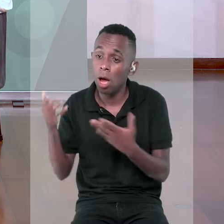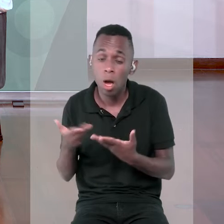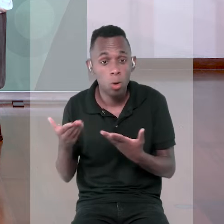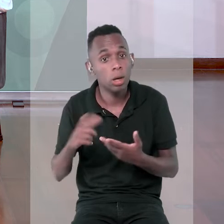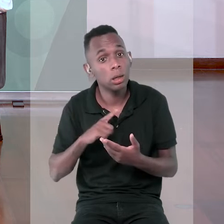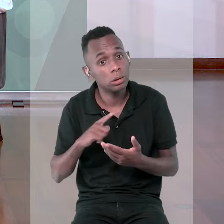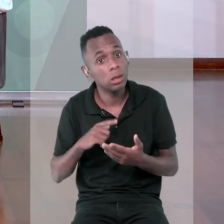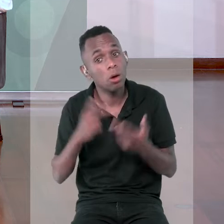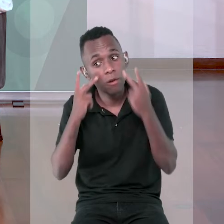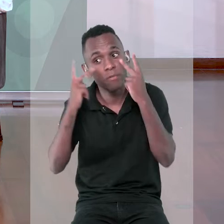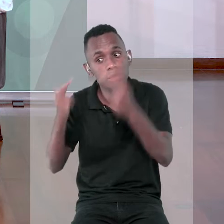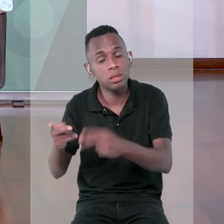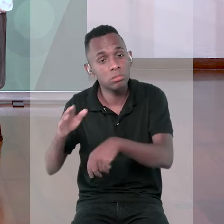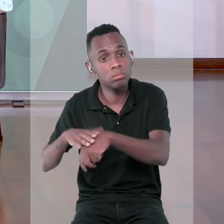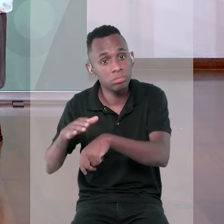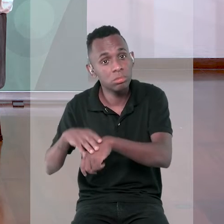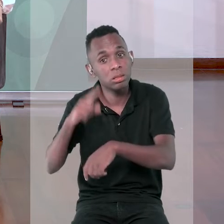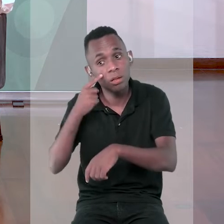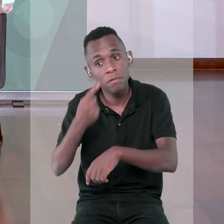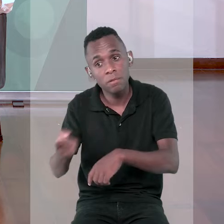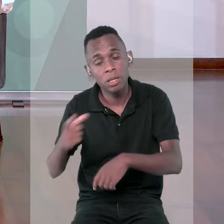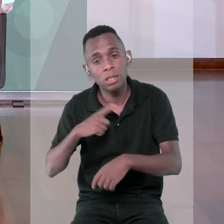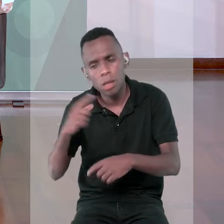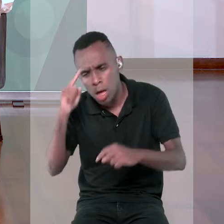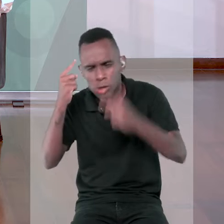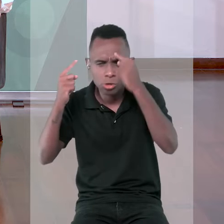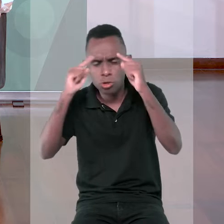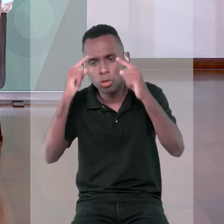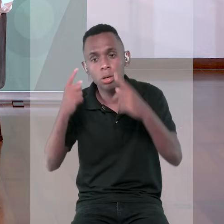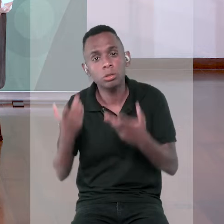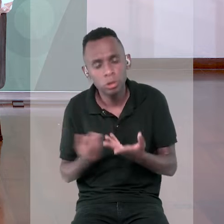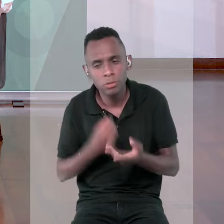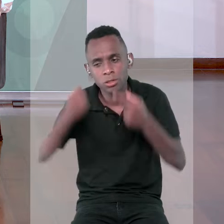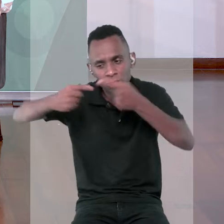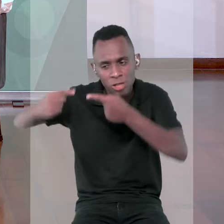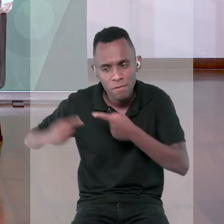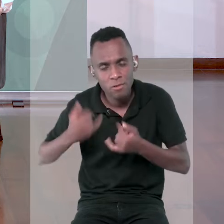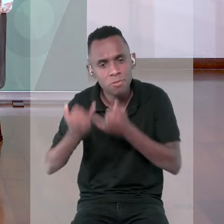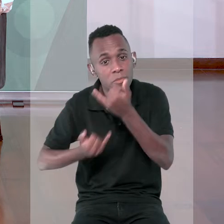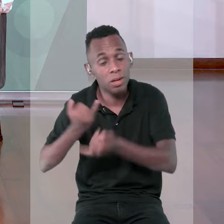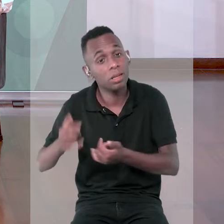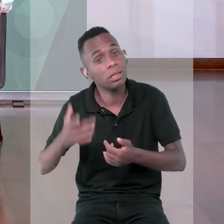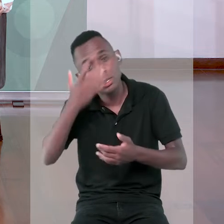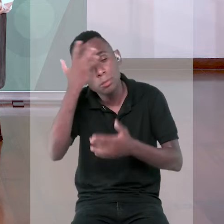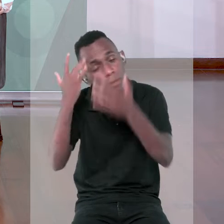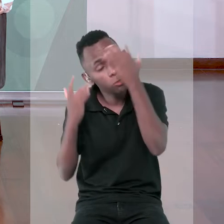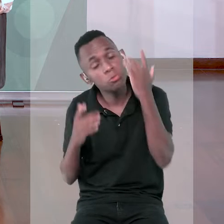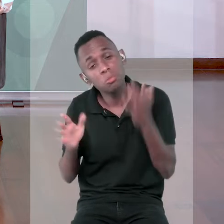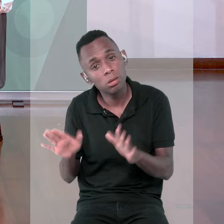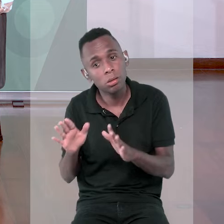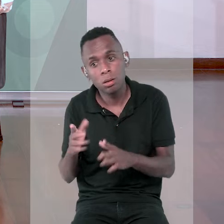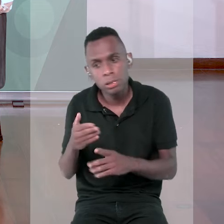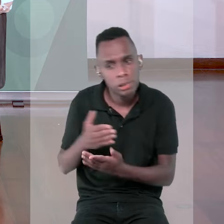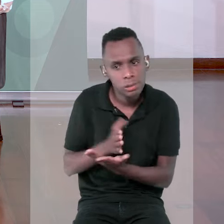tem um programa turístico lá. Você vai para lá, tem jogo de adivinha, desafios, né? E as pessoas ficam brincando para